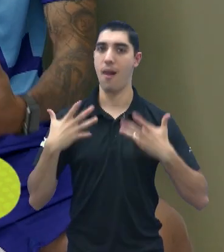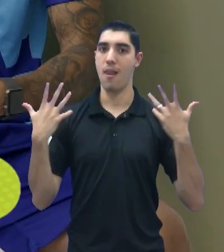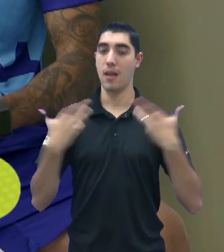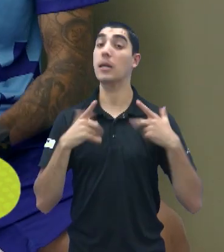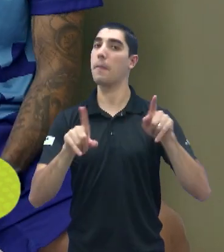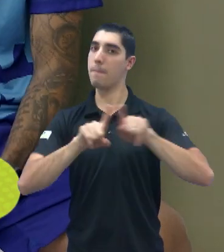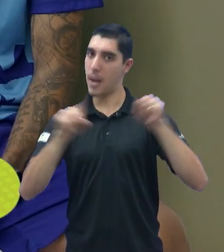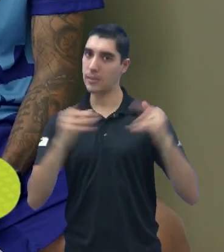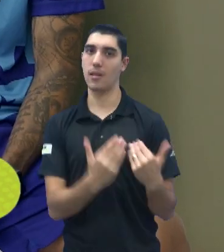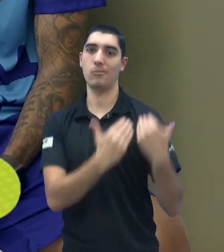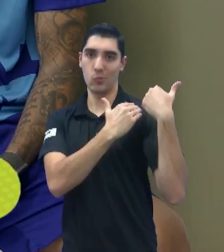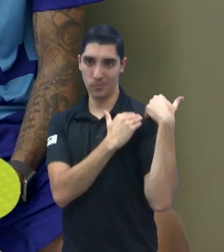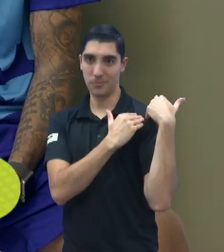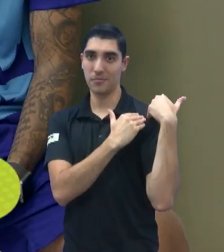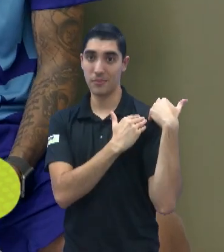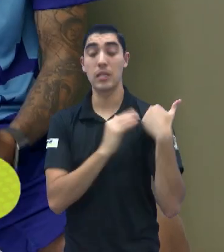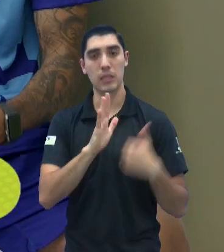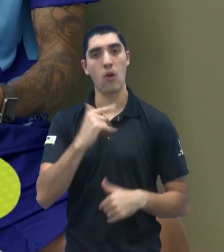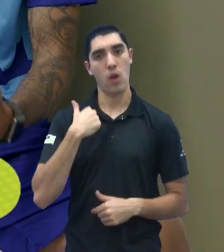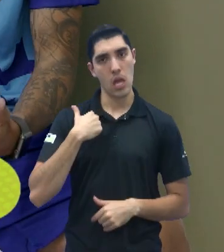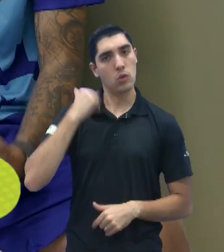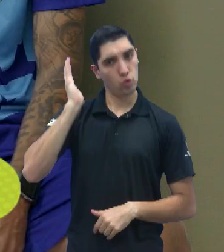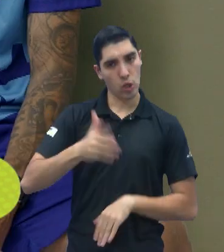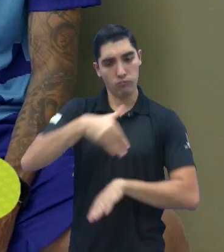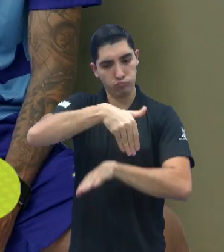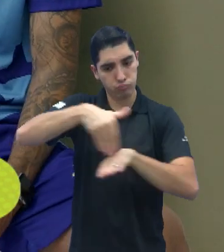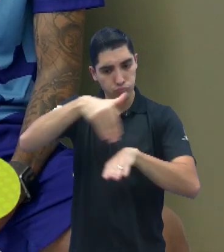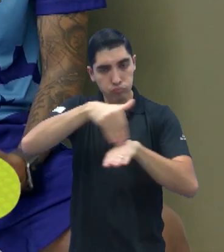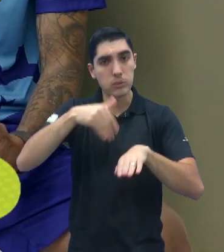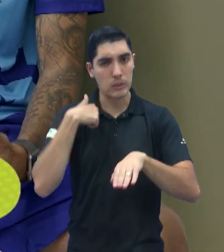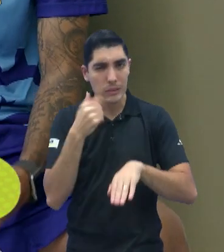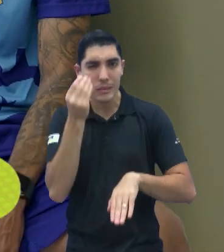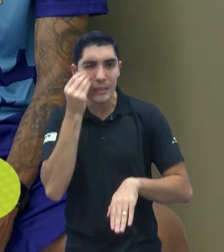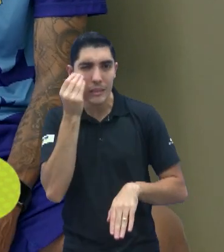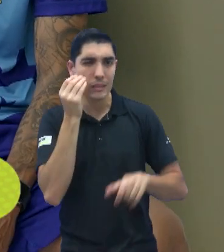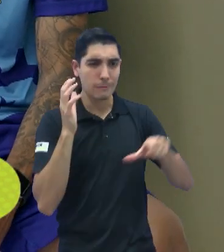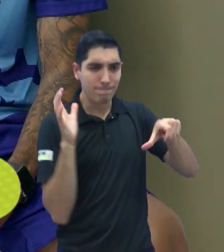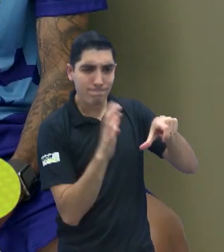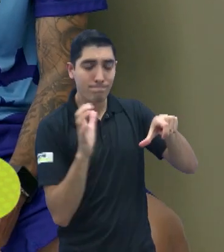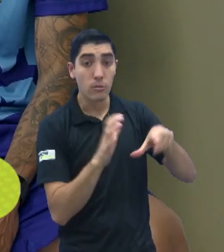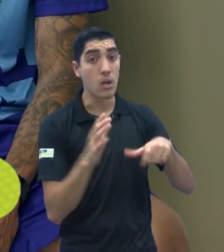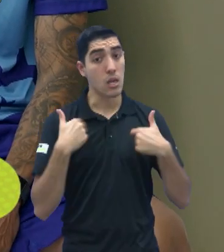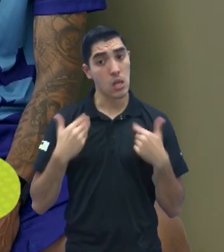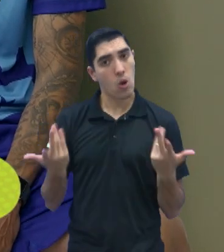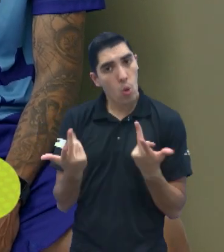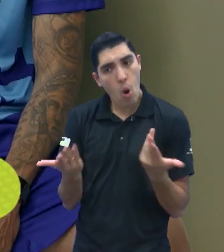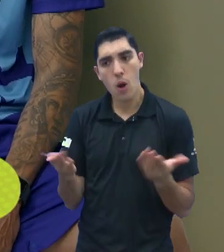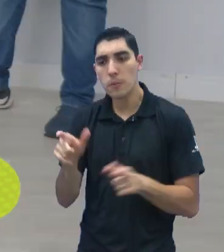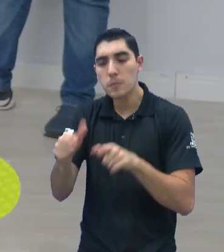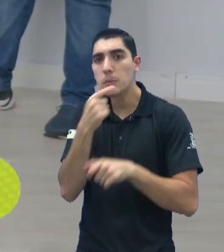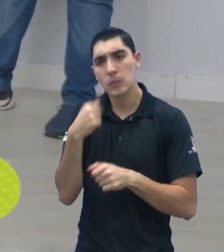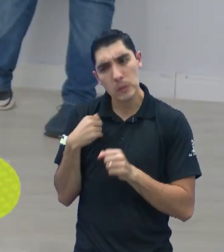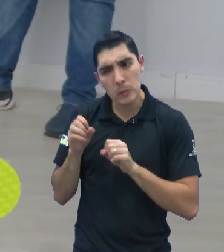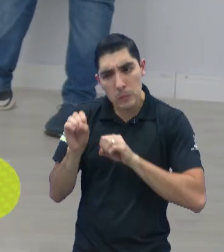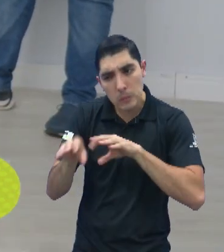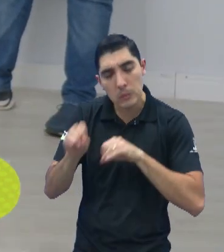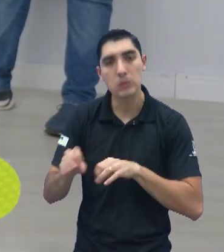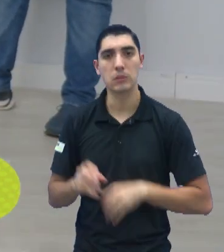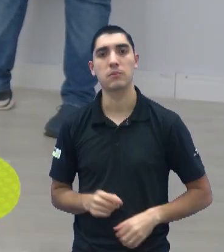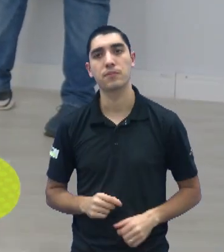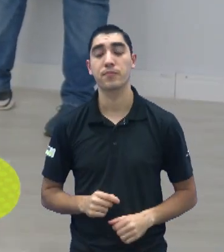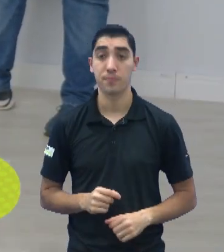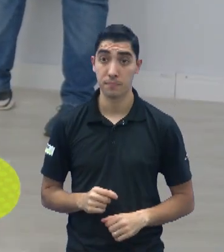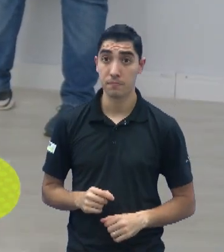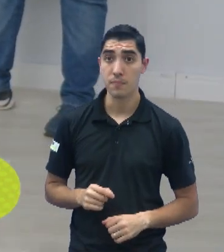eu tive na minha carreira, né, jogando como meia, sempre procurando gol, e é o que eu tento passar para os meninos hoje em dia para que eles possam fazer isso aí. Ô, Léo,